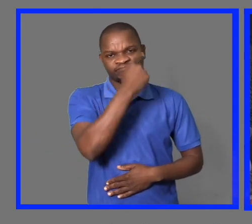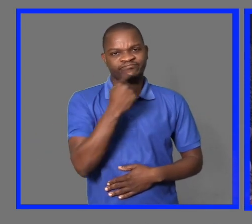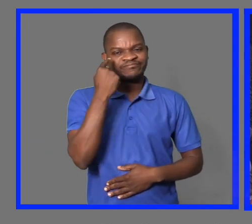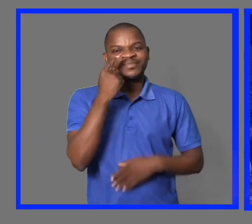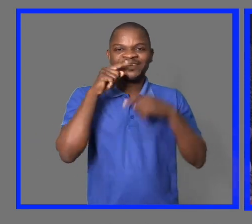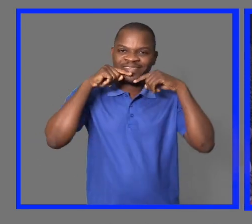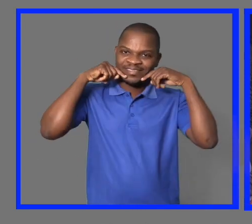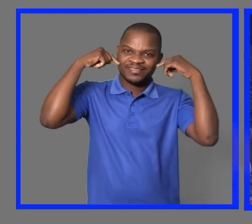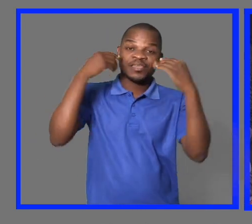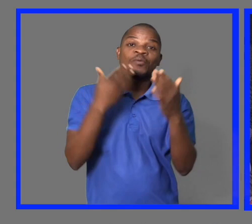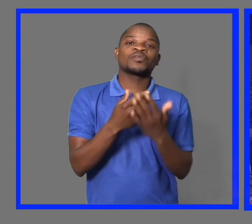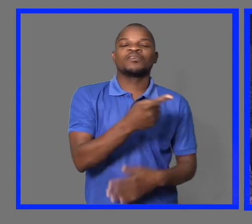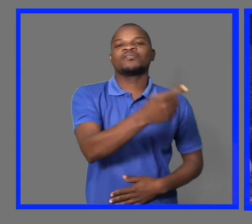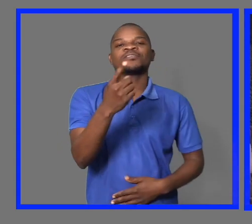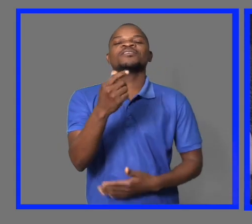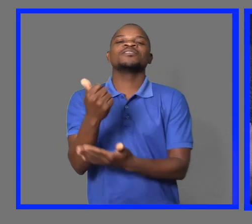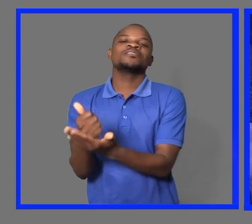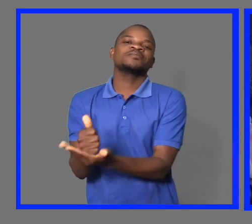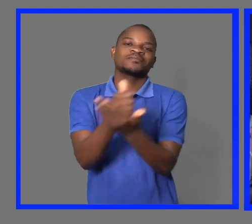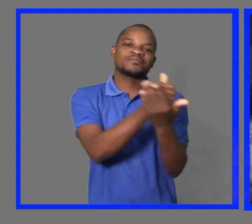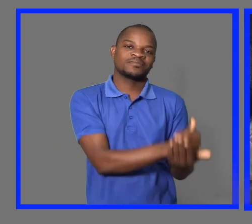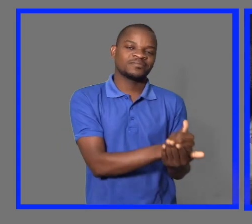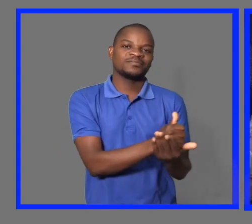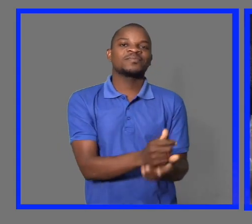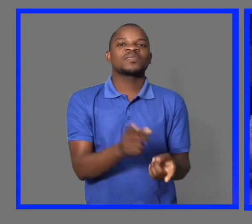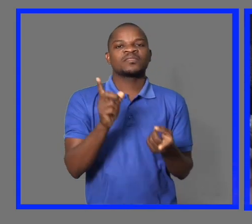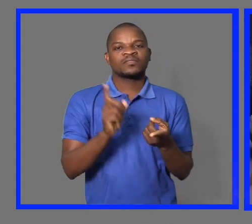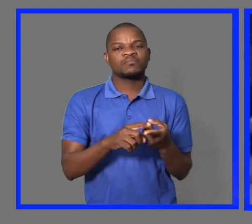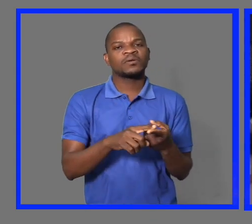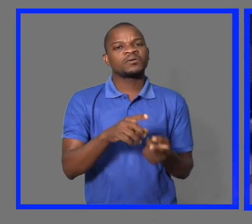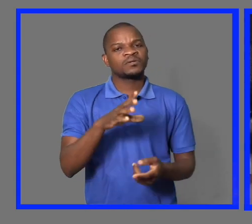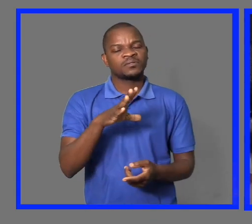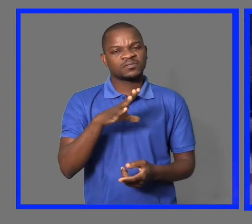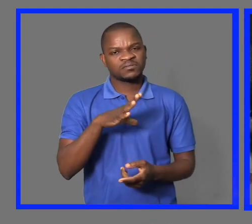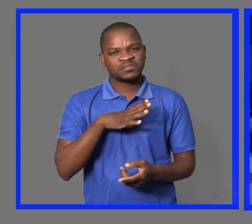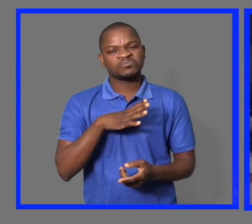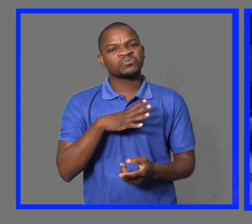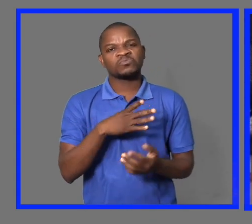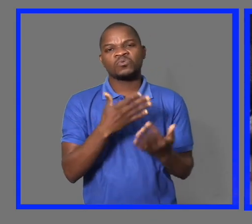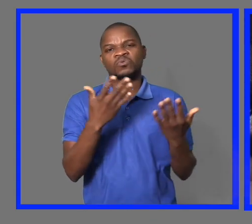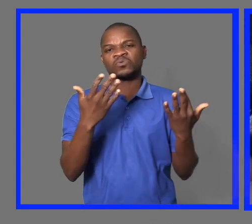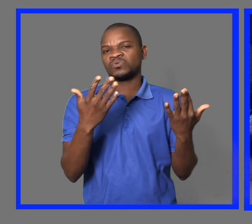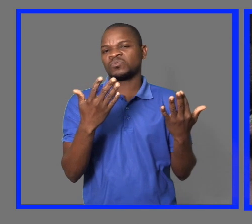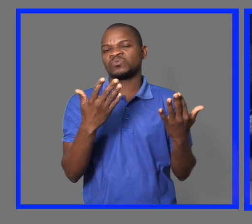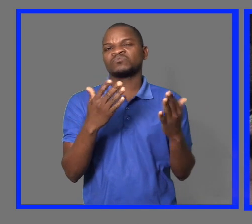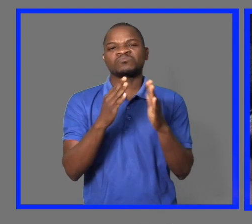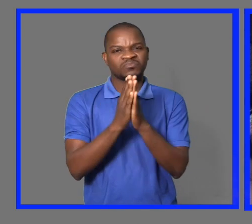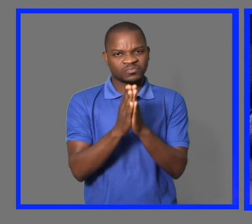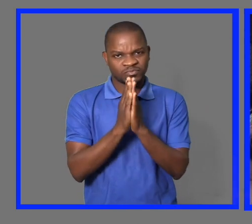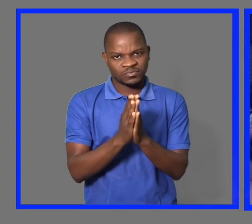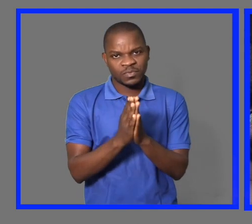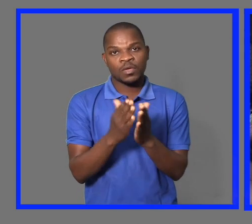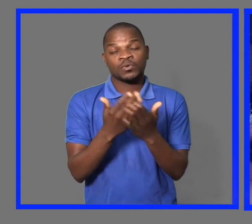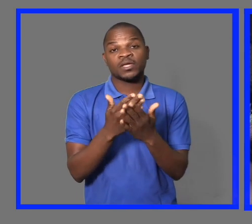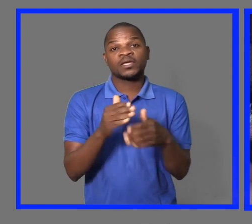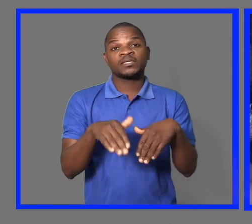sorrisos, não é, que não acabam graças à vossa presença. Então, temos a agradecer-vos por transformar um dia